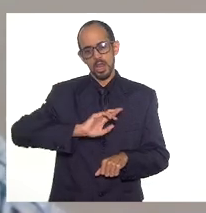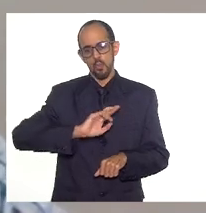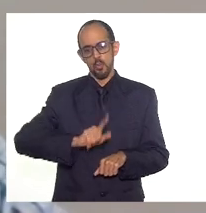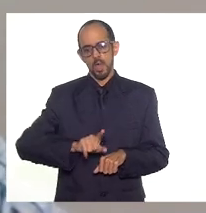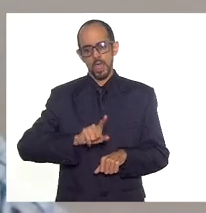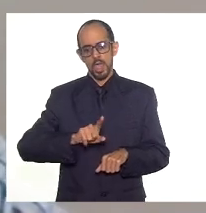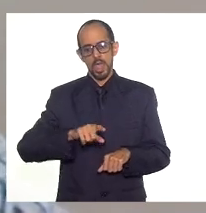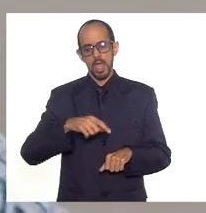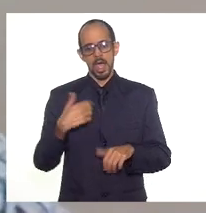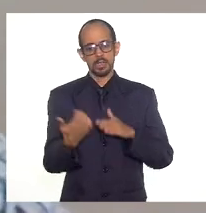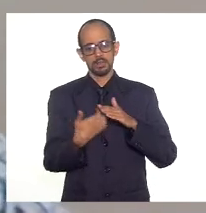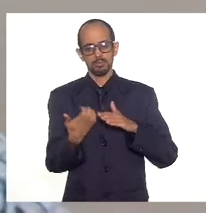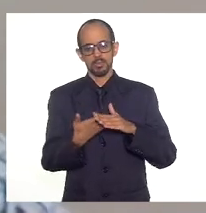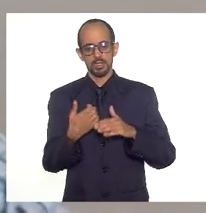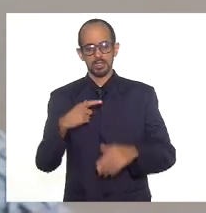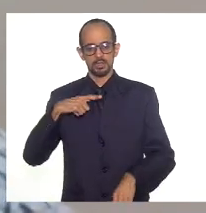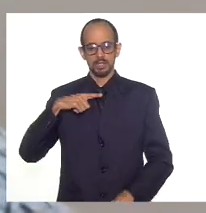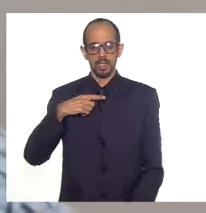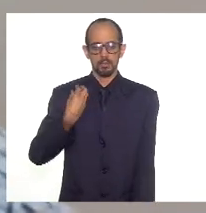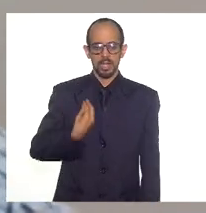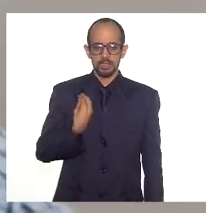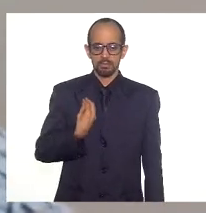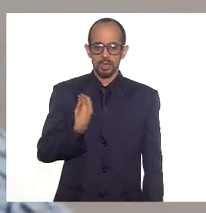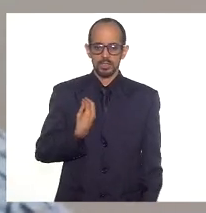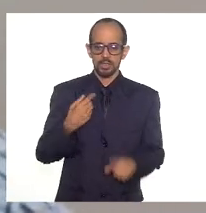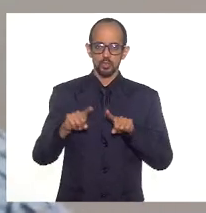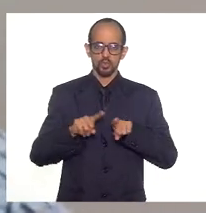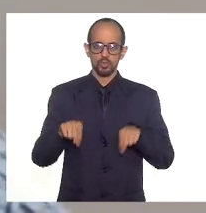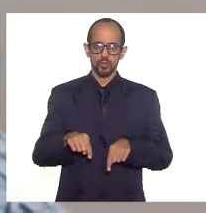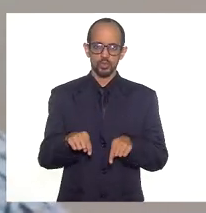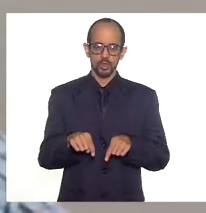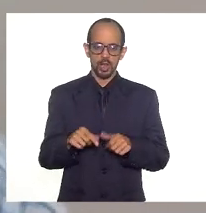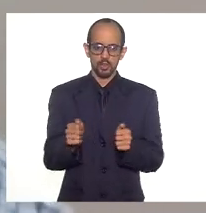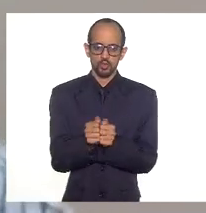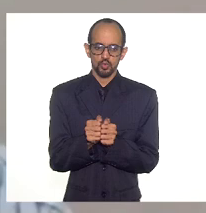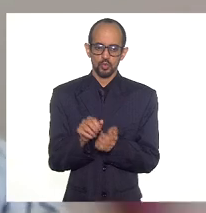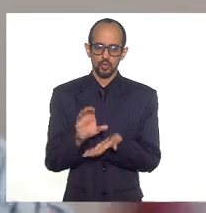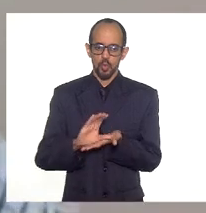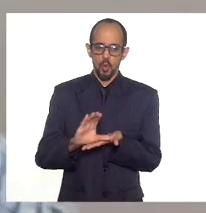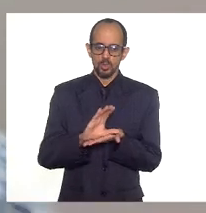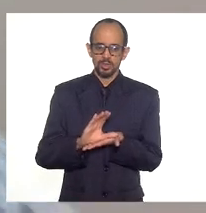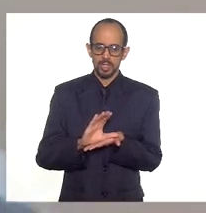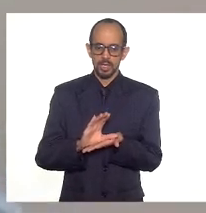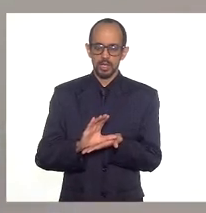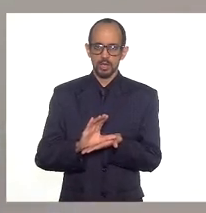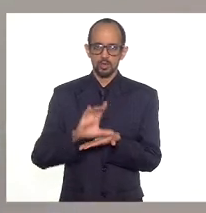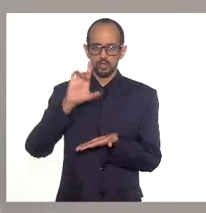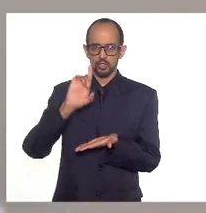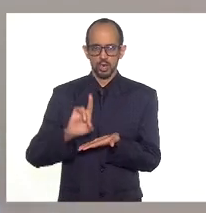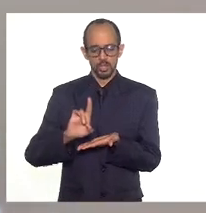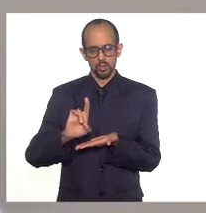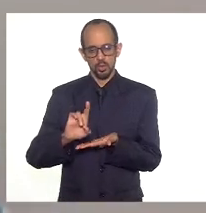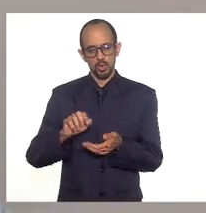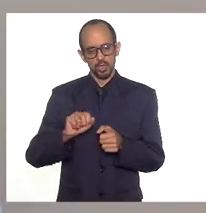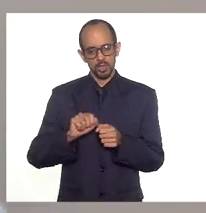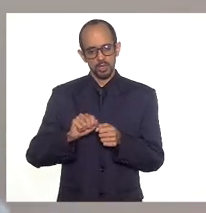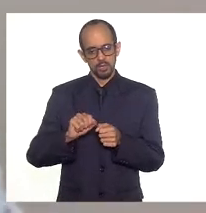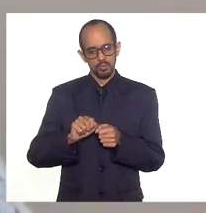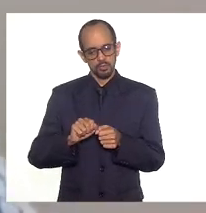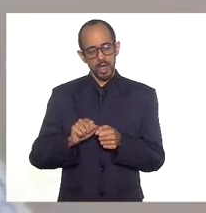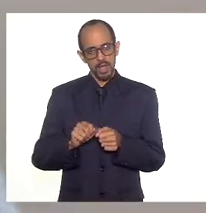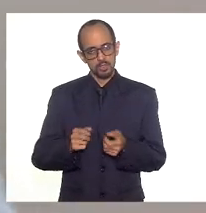têm participação dos trabalhadores no seu conselho diretor e isso também acaba contribuindo